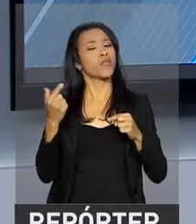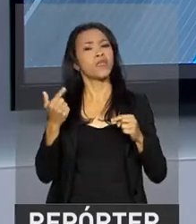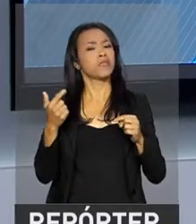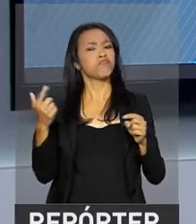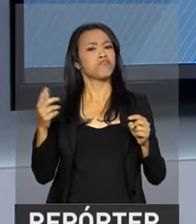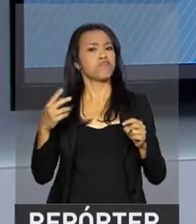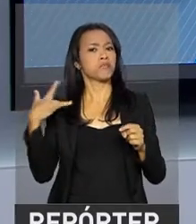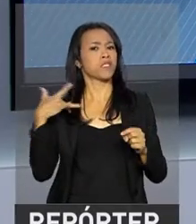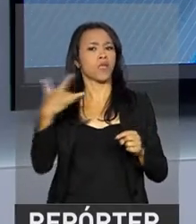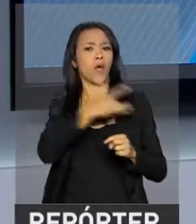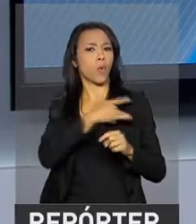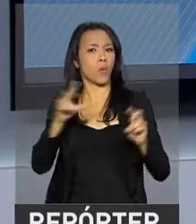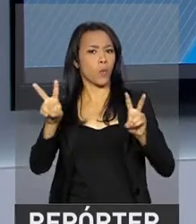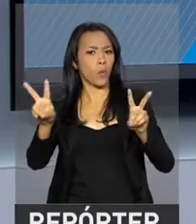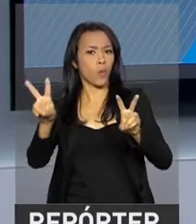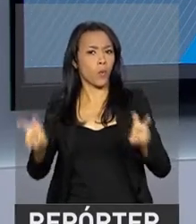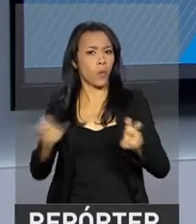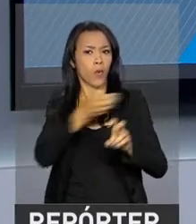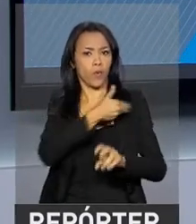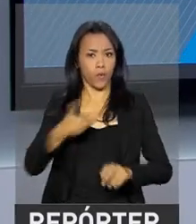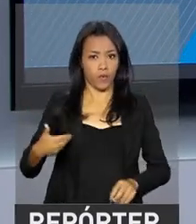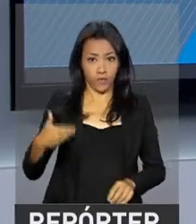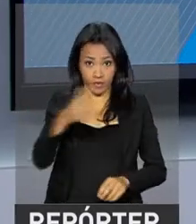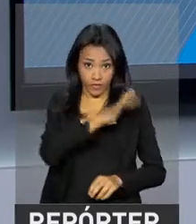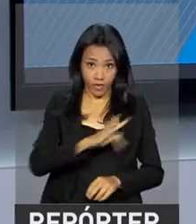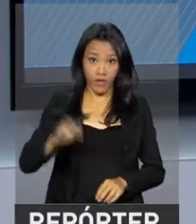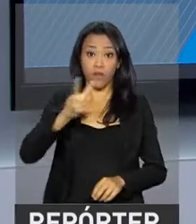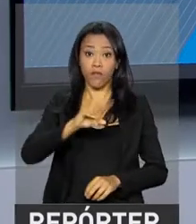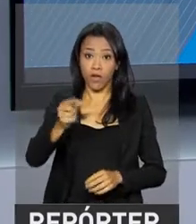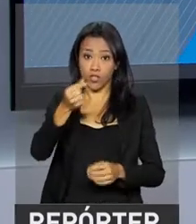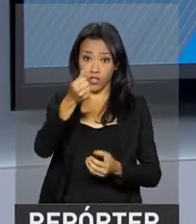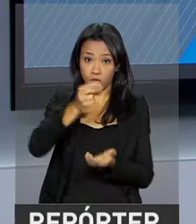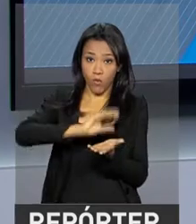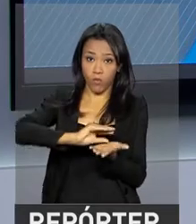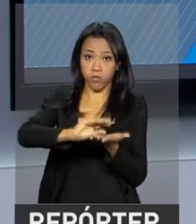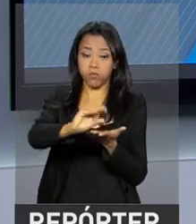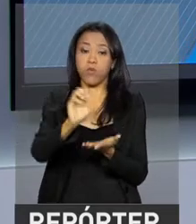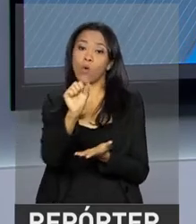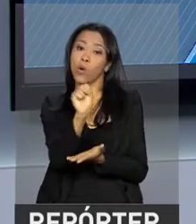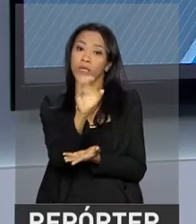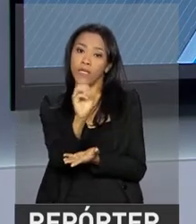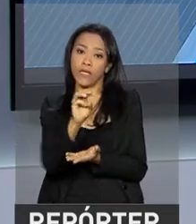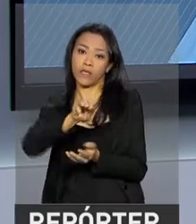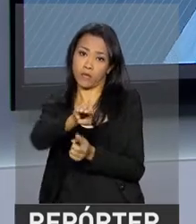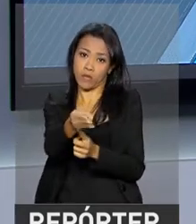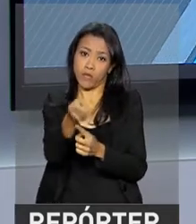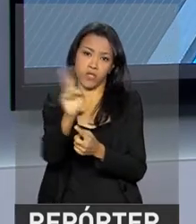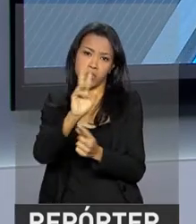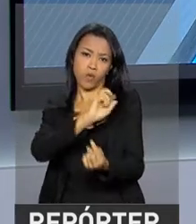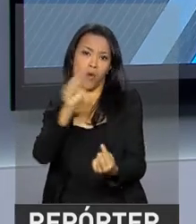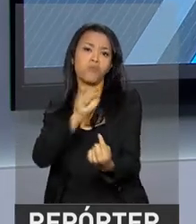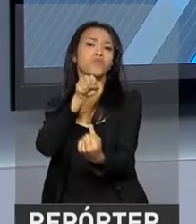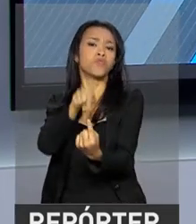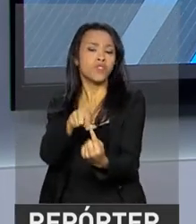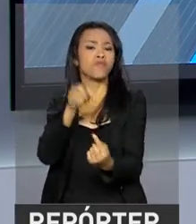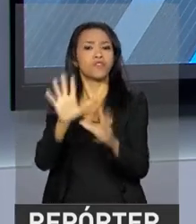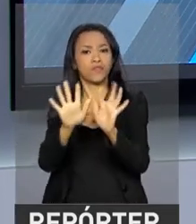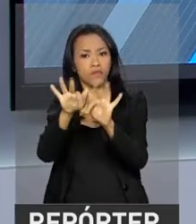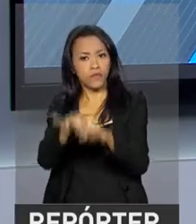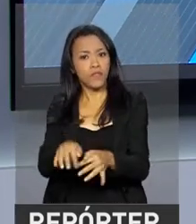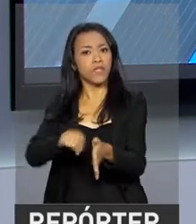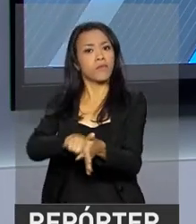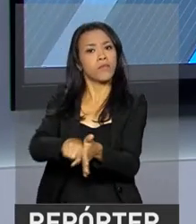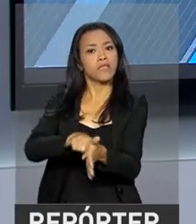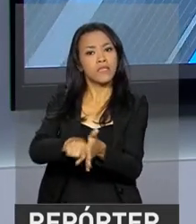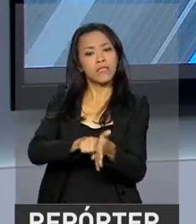o governo o governo federal vai investir 80 milhões de reais para finalizar a as pesquisas da vacina